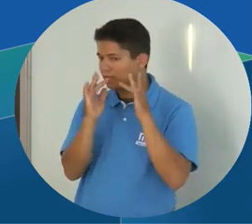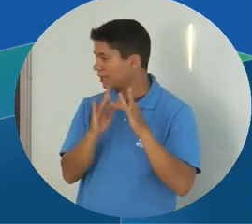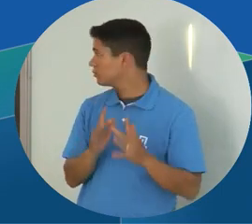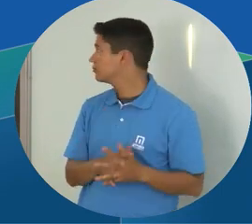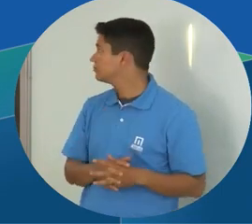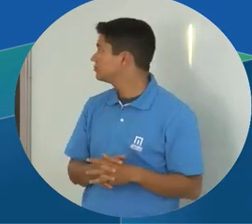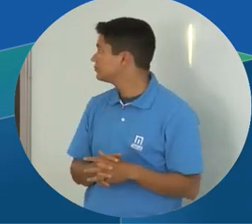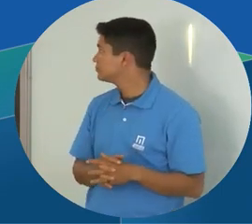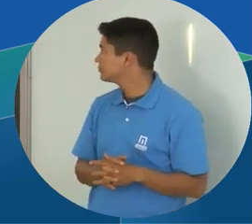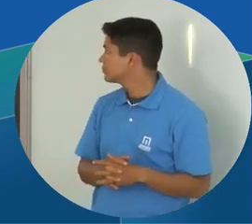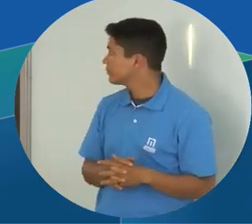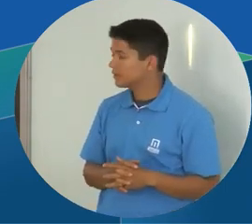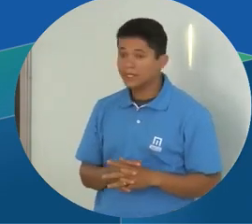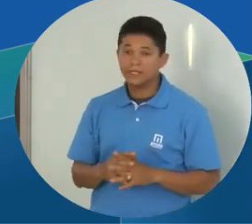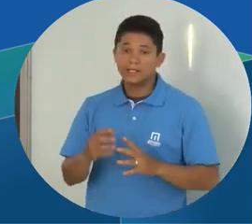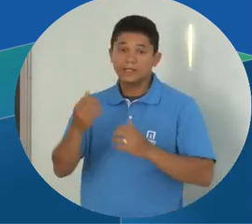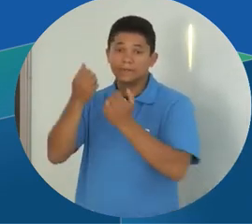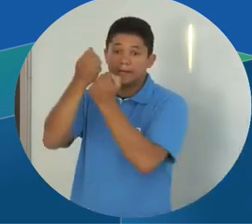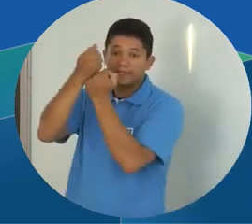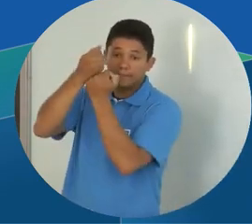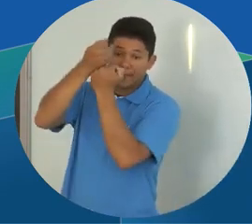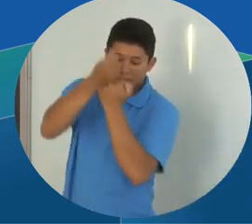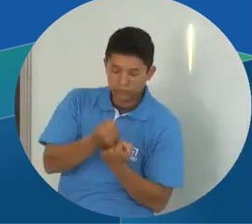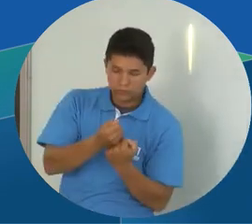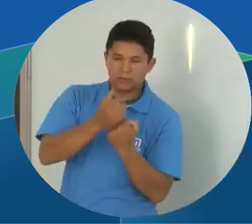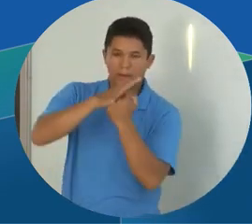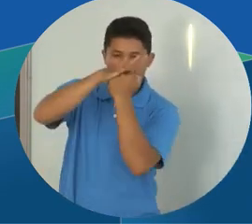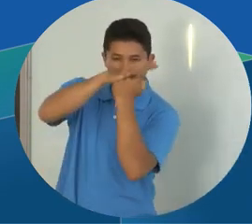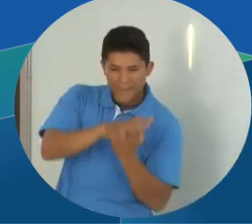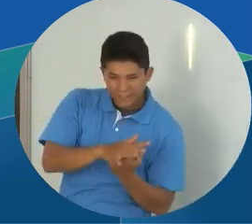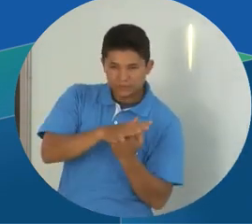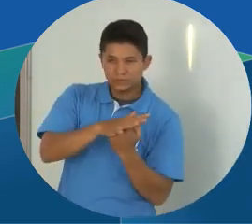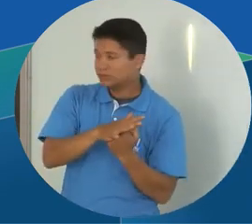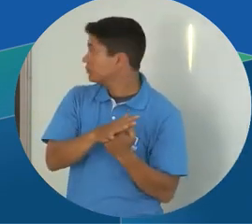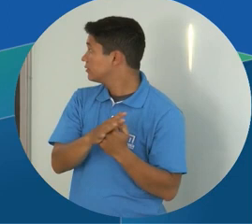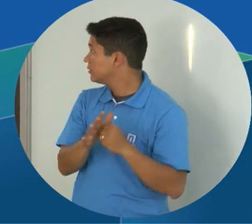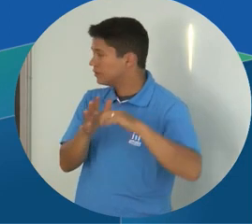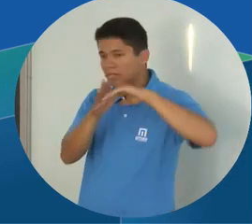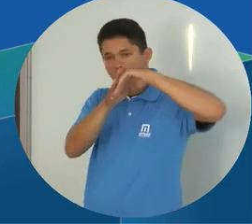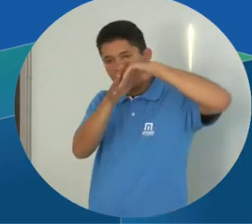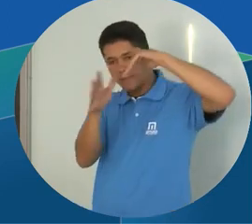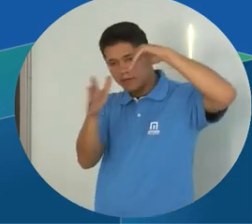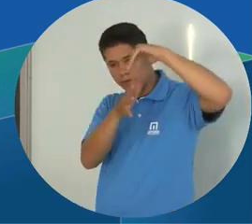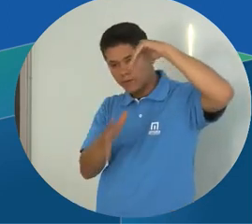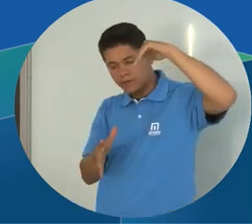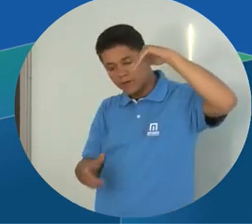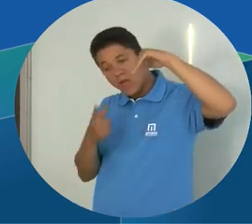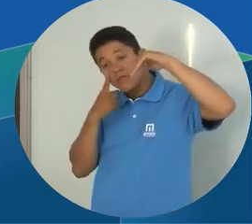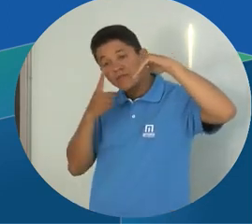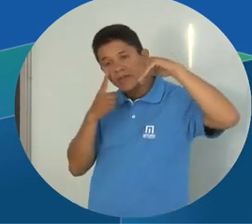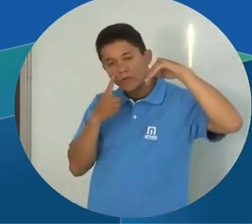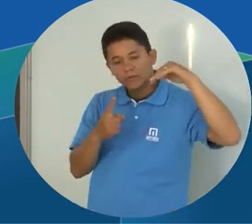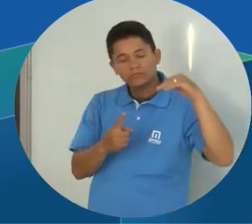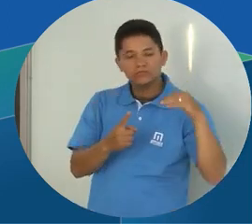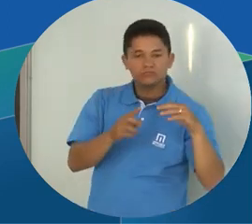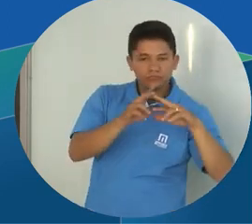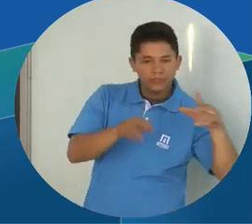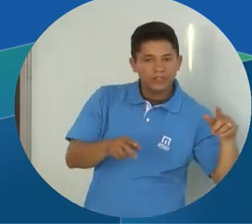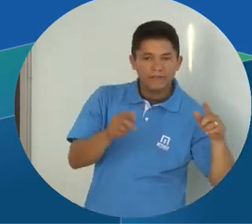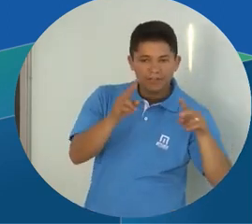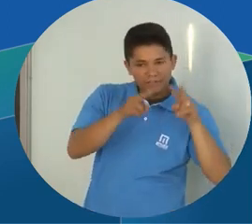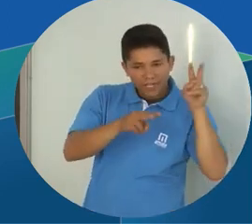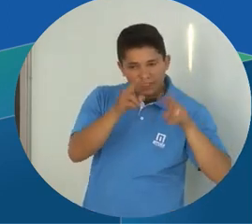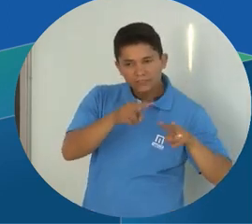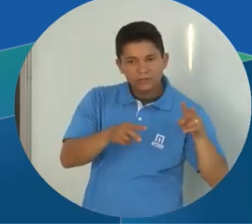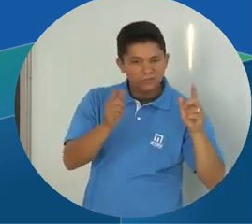o que foi? Ganhou peso, né? Aumentamos a componente vertical lá da verificação das estabilidades através da introdução de